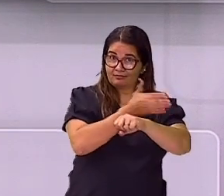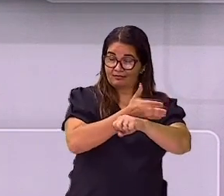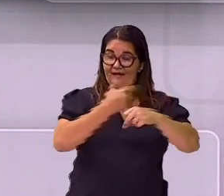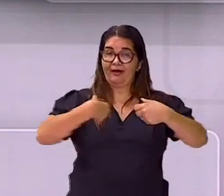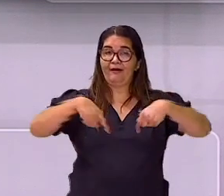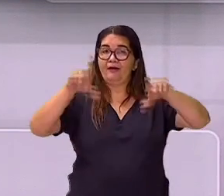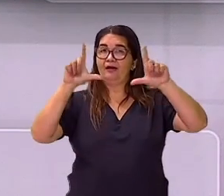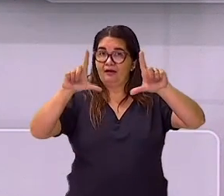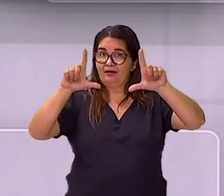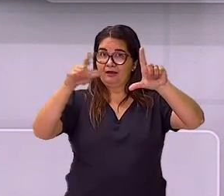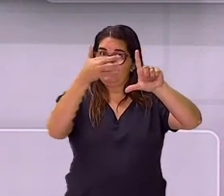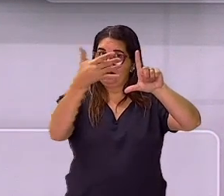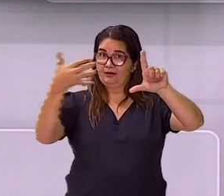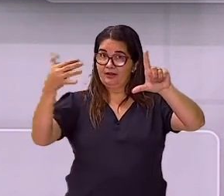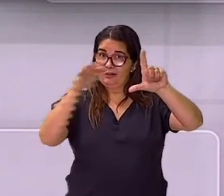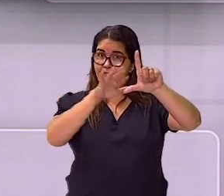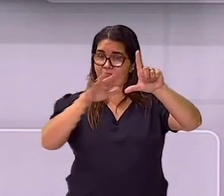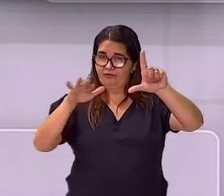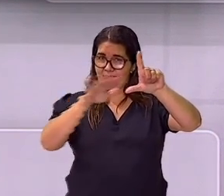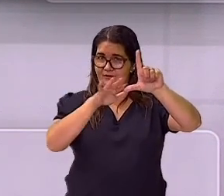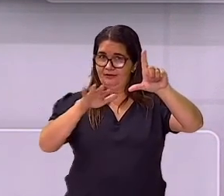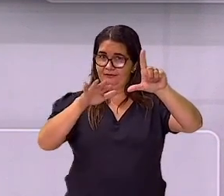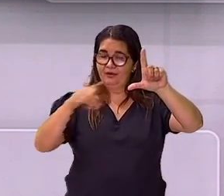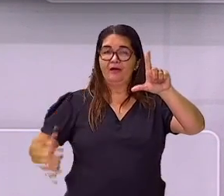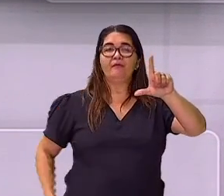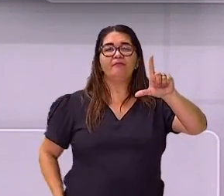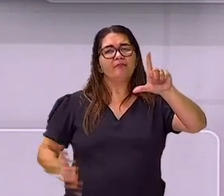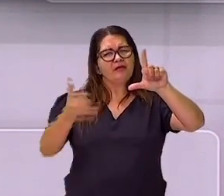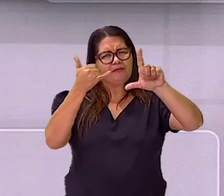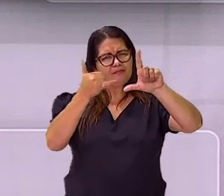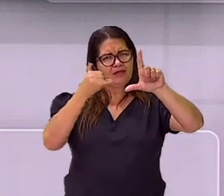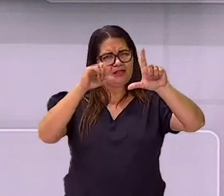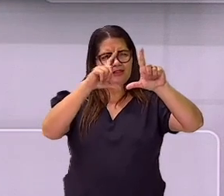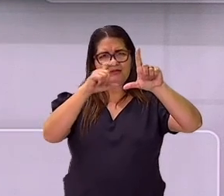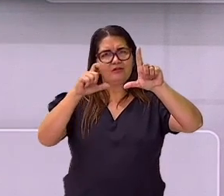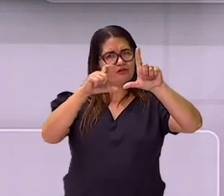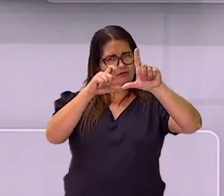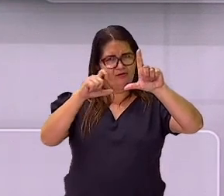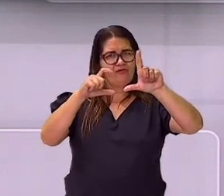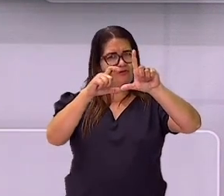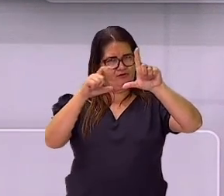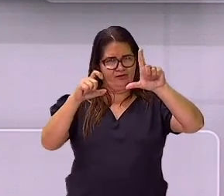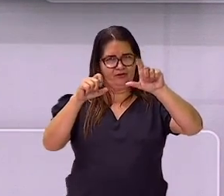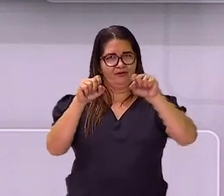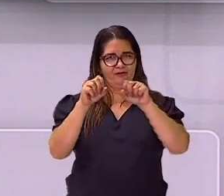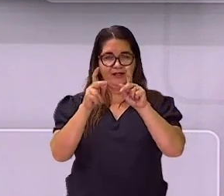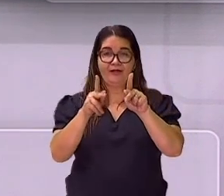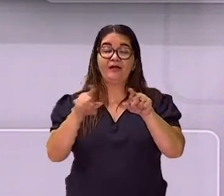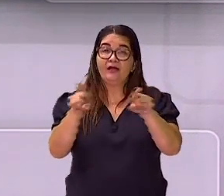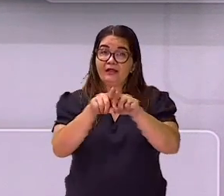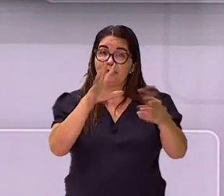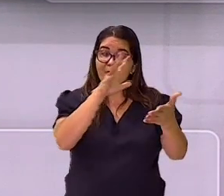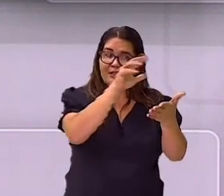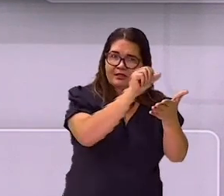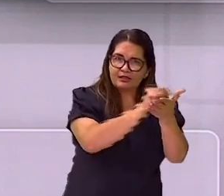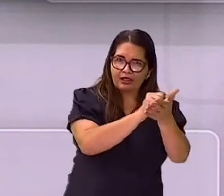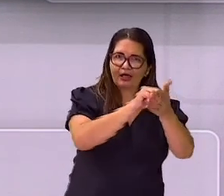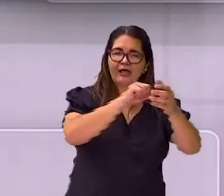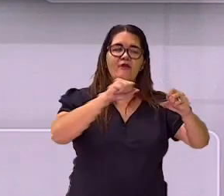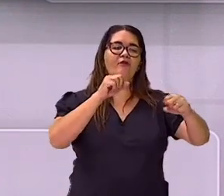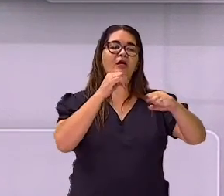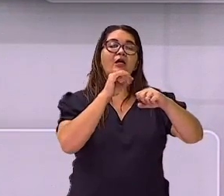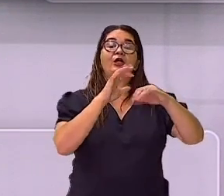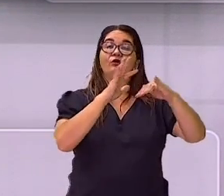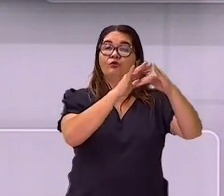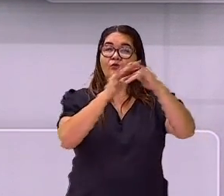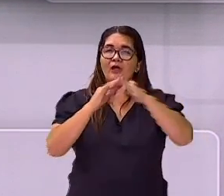SMED-GV, aponte a câmera do seu celular para a imagem que aparece aqui no canto da tela, o nosso QR Code. Se inscreva no nosso canal do